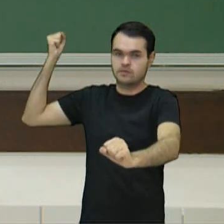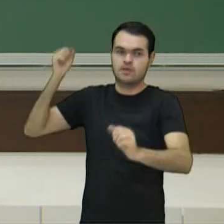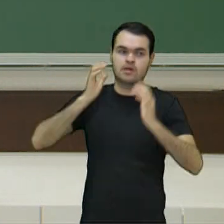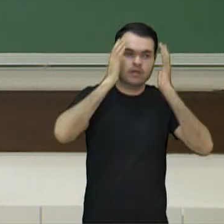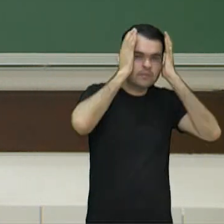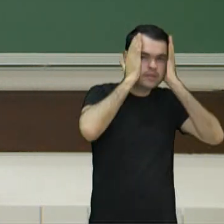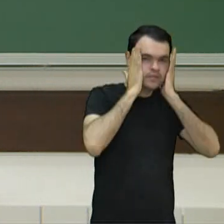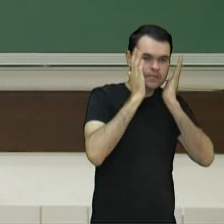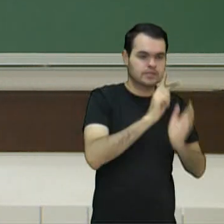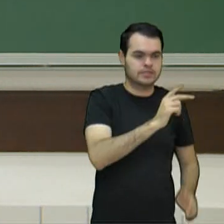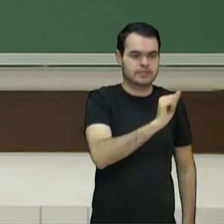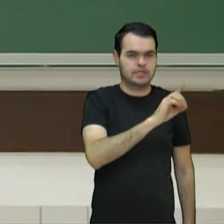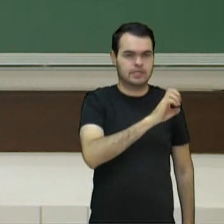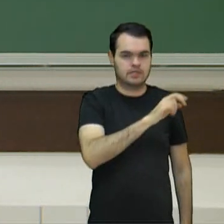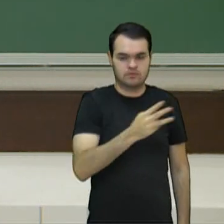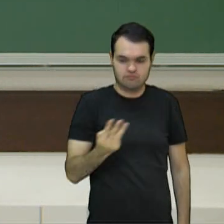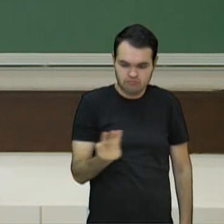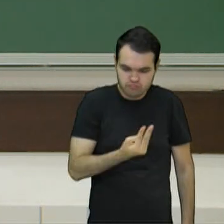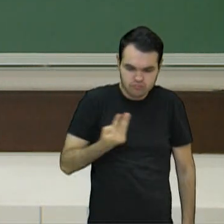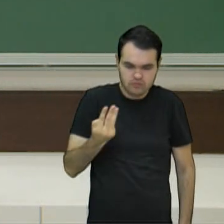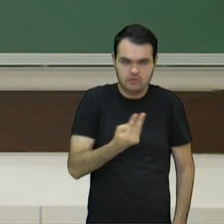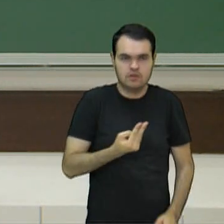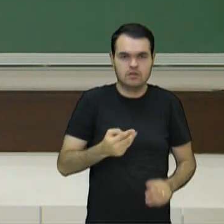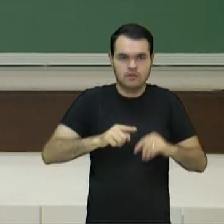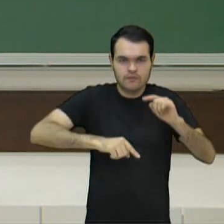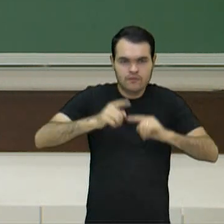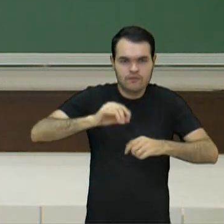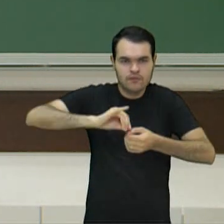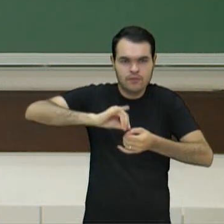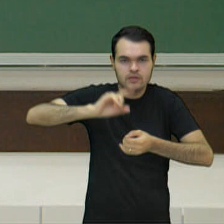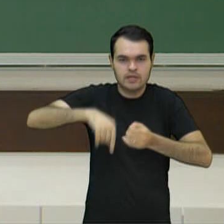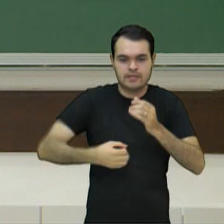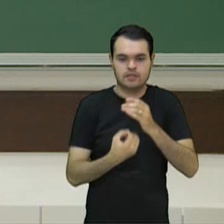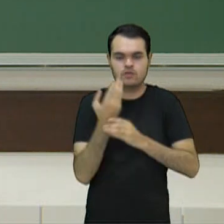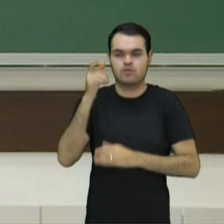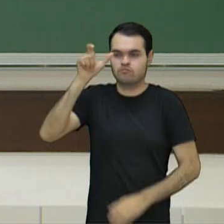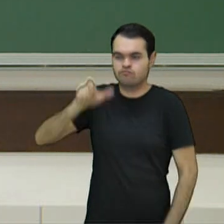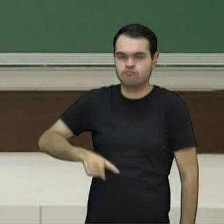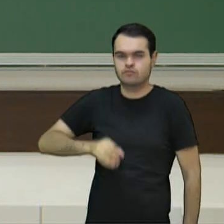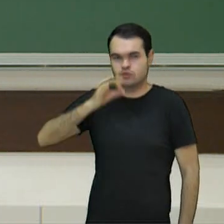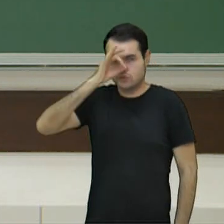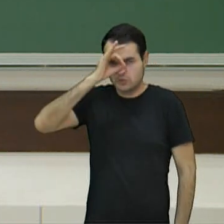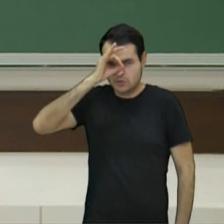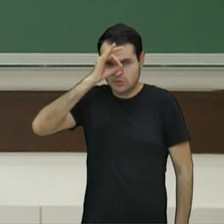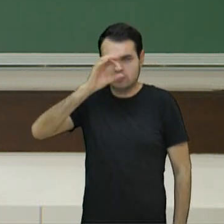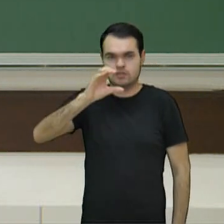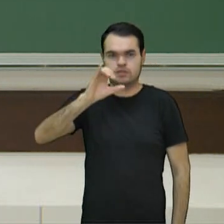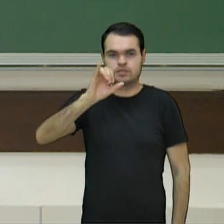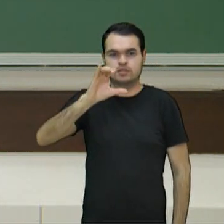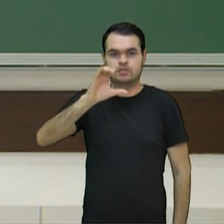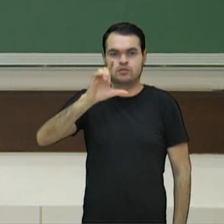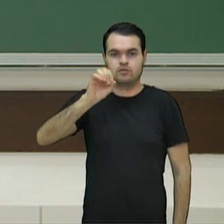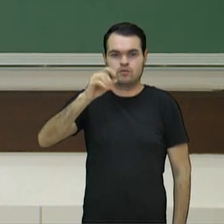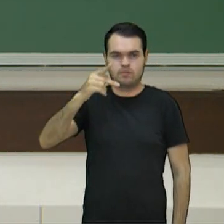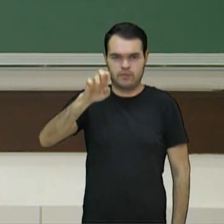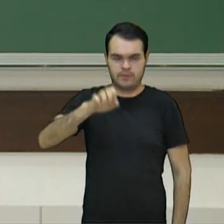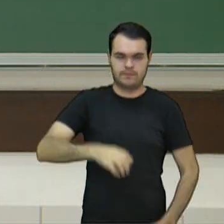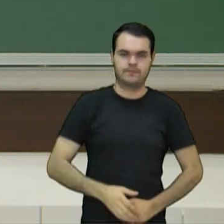de Hades foi desenvolvido, foi feito pelos Ciclopes. Então, com base nessa informação, vocês